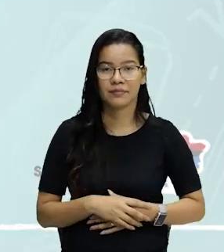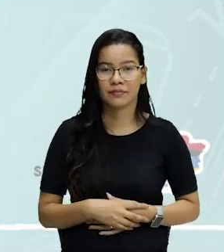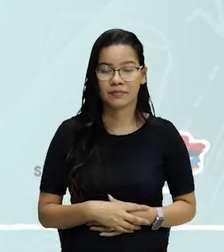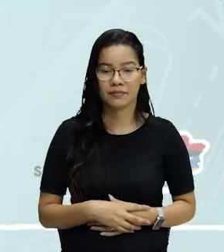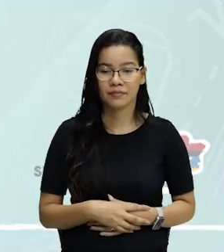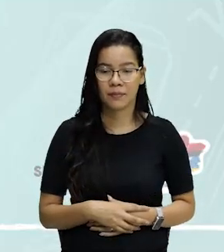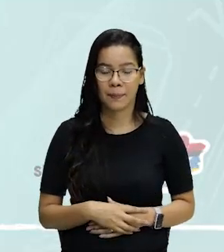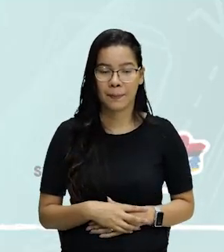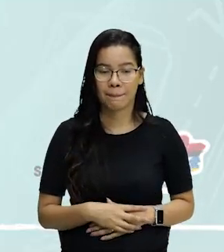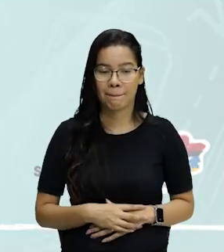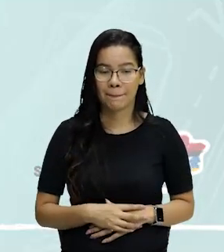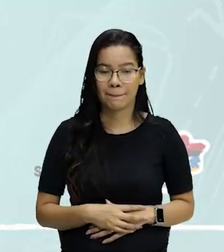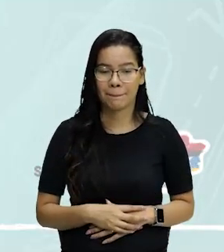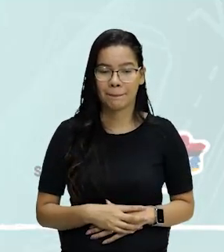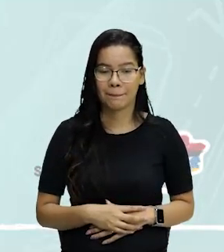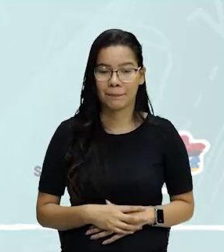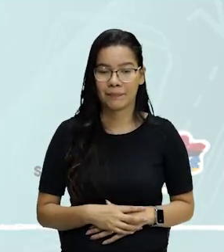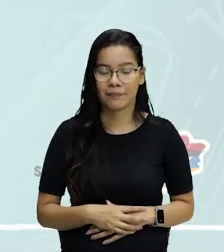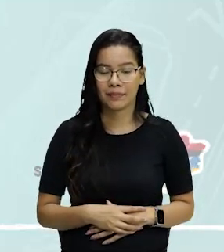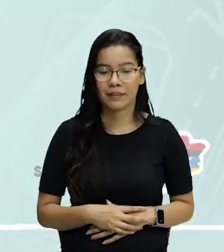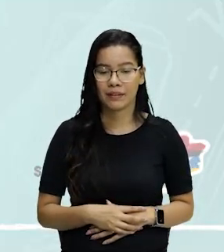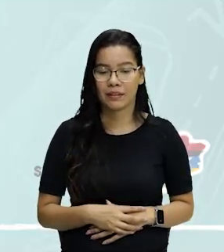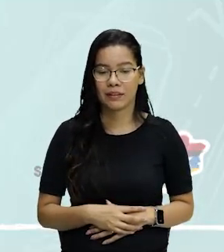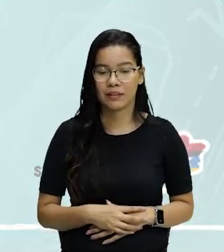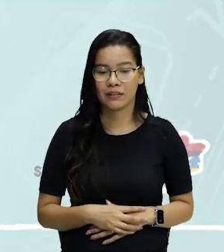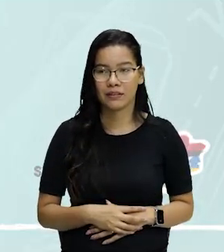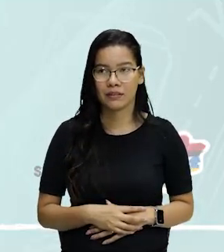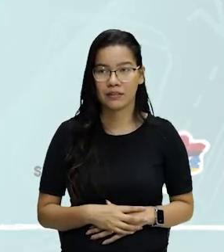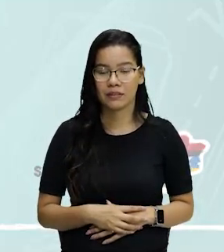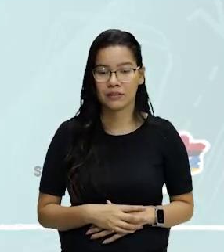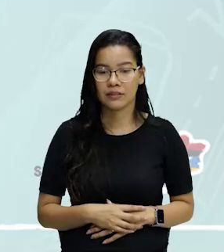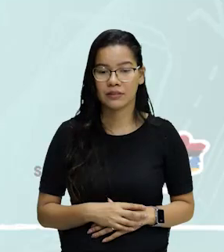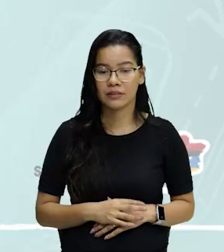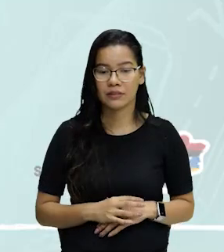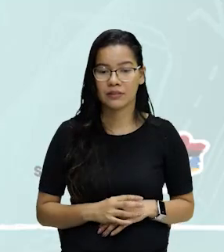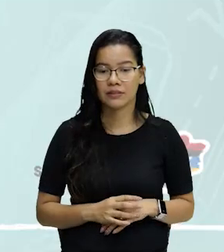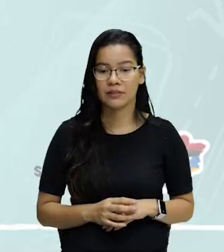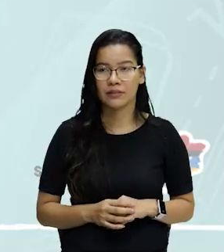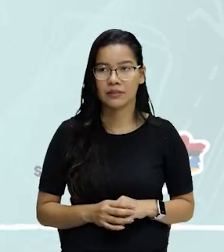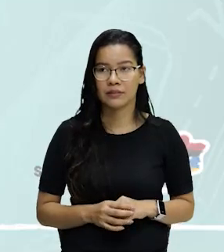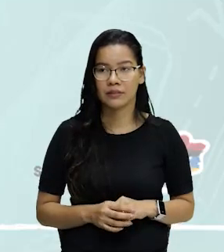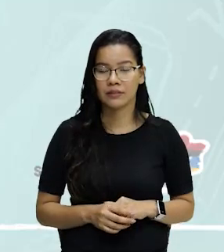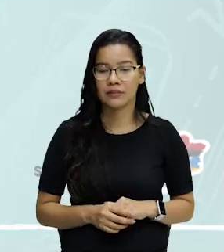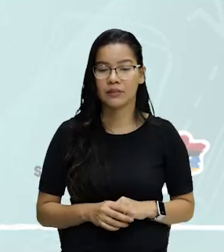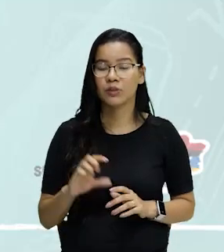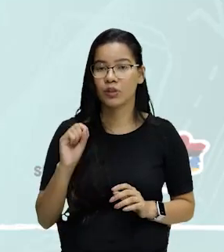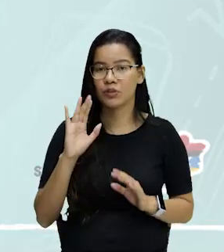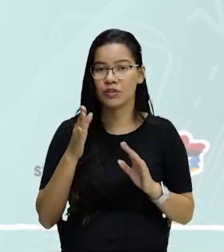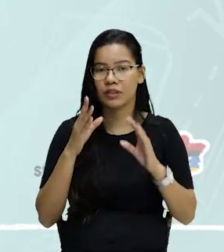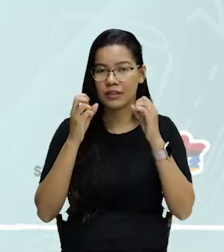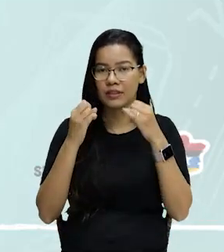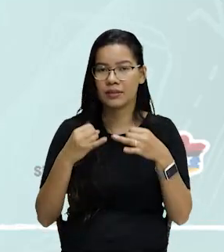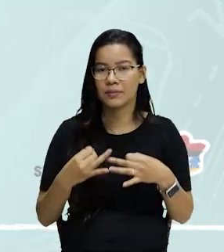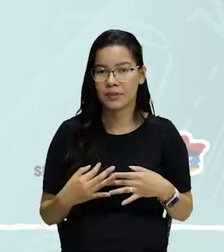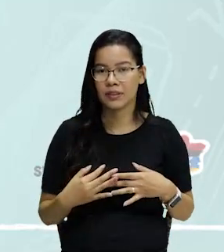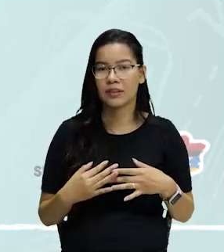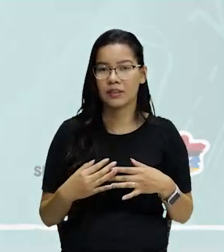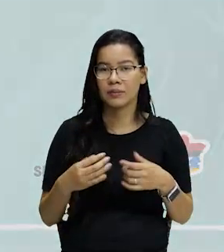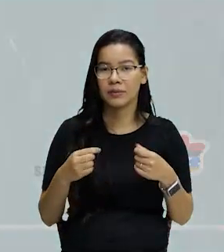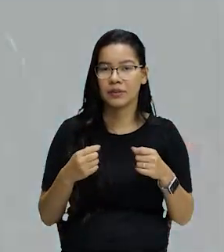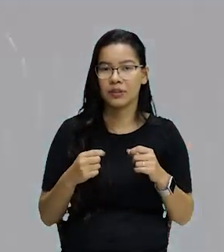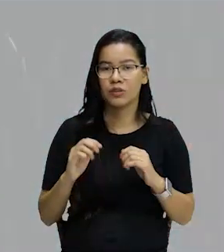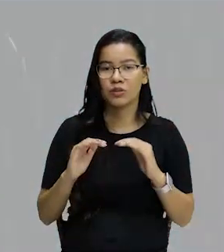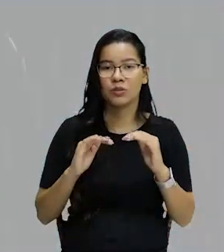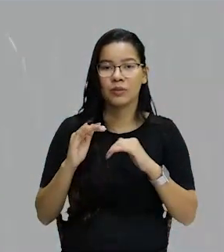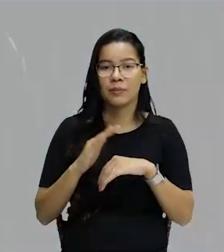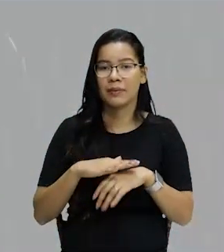escalar o mais rápido possível uma parede de 15 metros. Aquilo que eu já falei para escalar de velocidade, subir